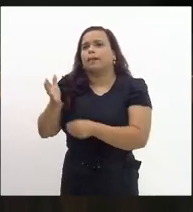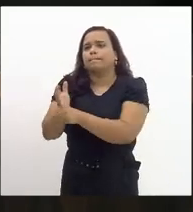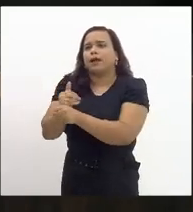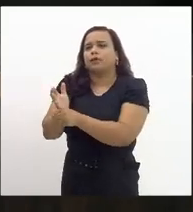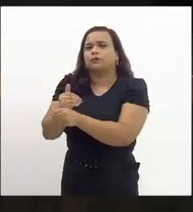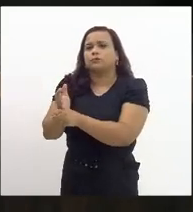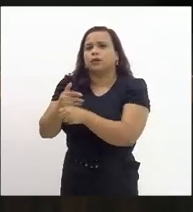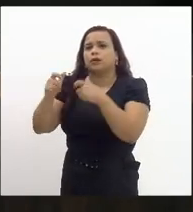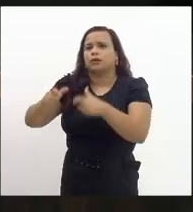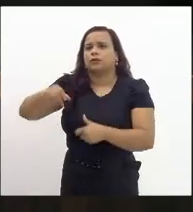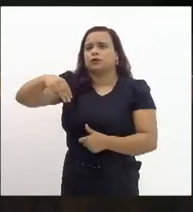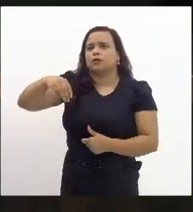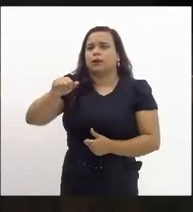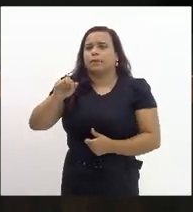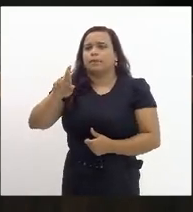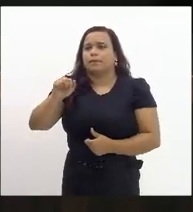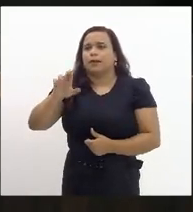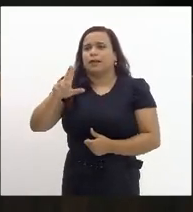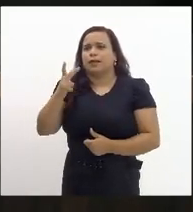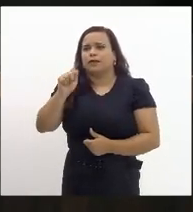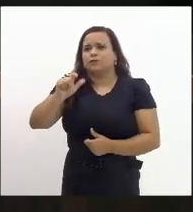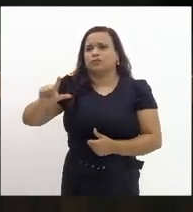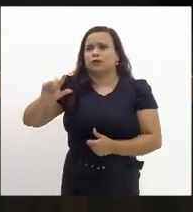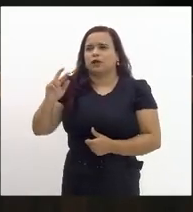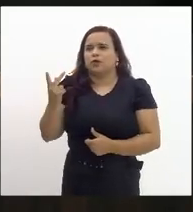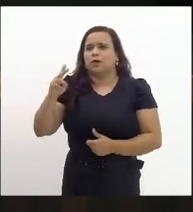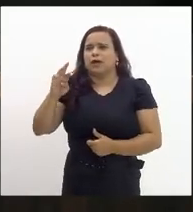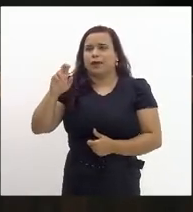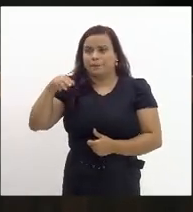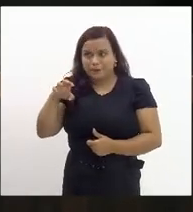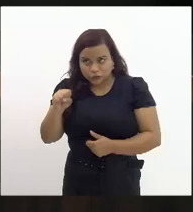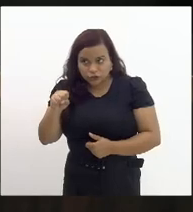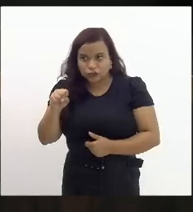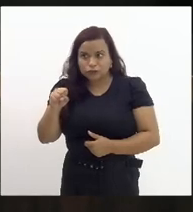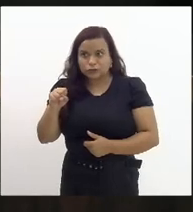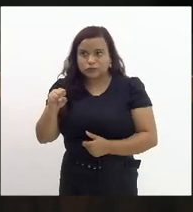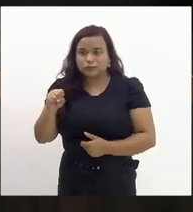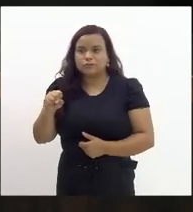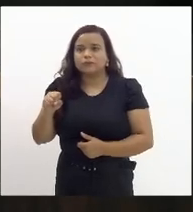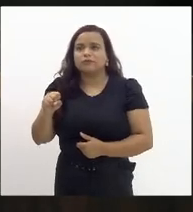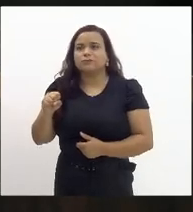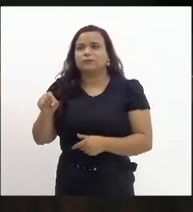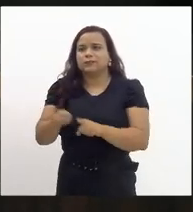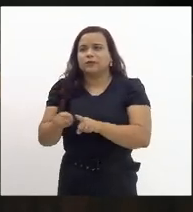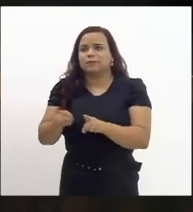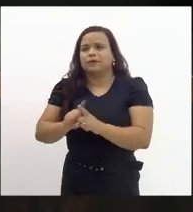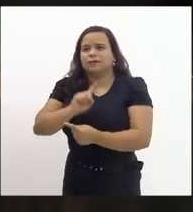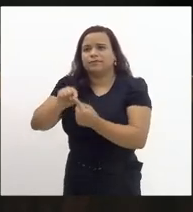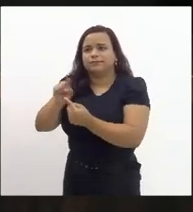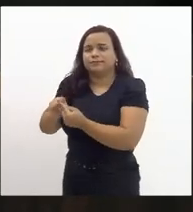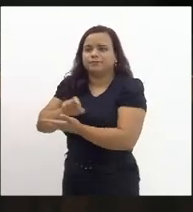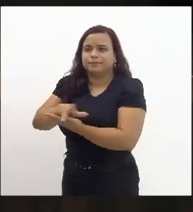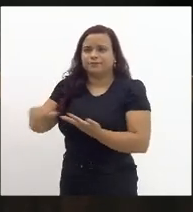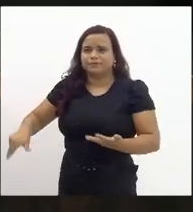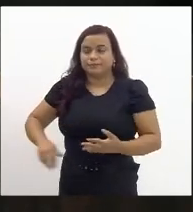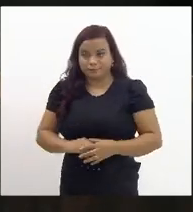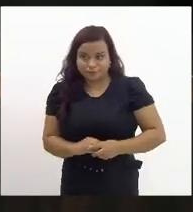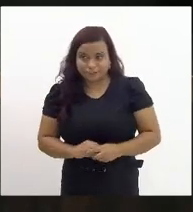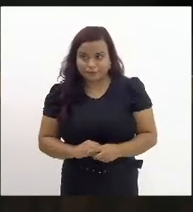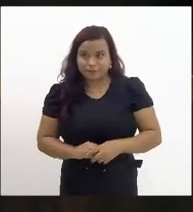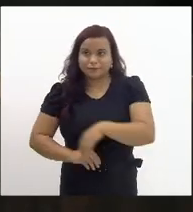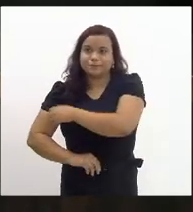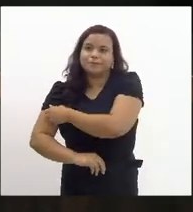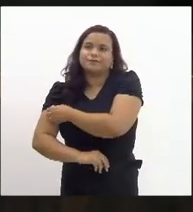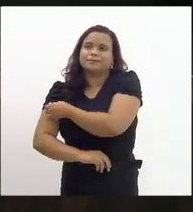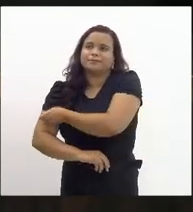Hermes, dá outras providências. Ainda bem, Rodrigo Amorim, que dá outras providências. Frita, podia dar